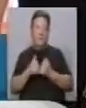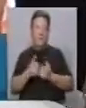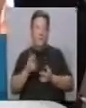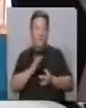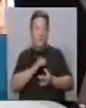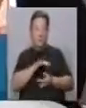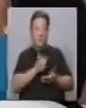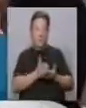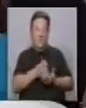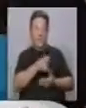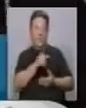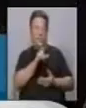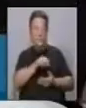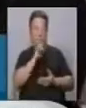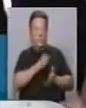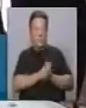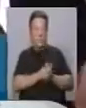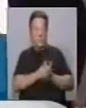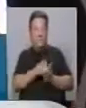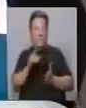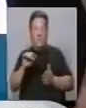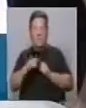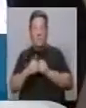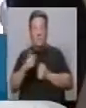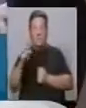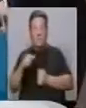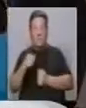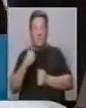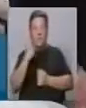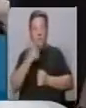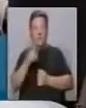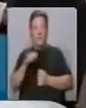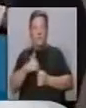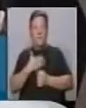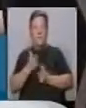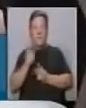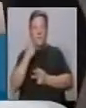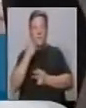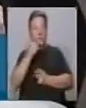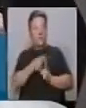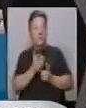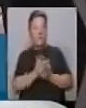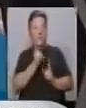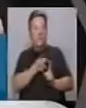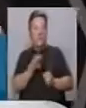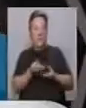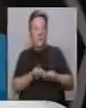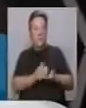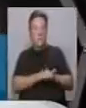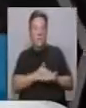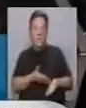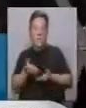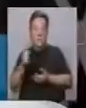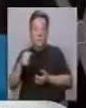para eles aproveitarem, para a sociedade também conhecer, para as empresas conhecerem o que os nossos estudantes são. A matéria-prima, não é? Claramente,